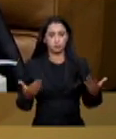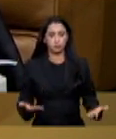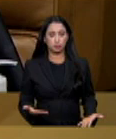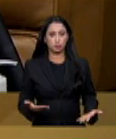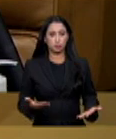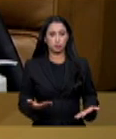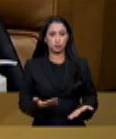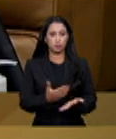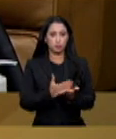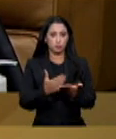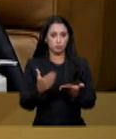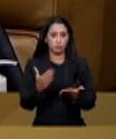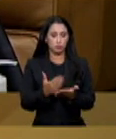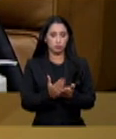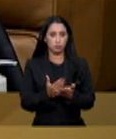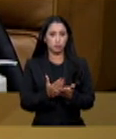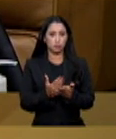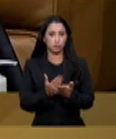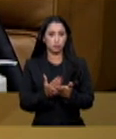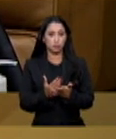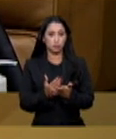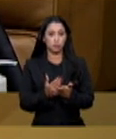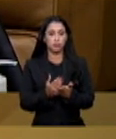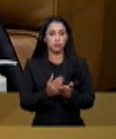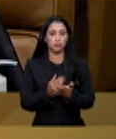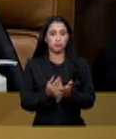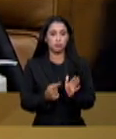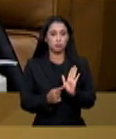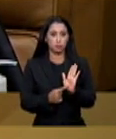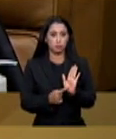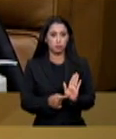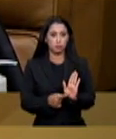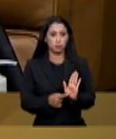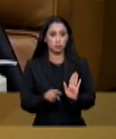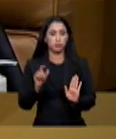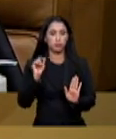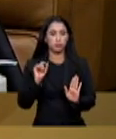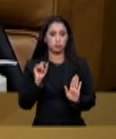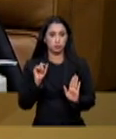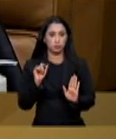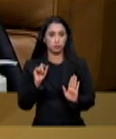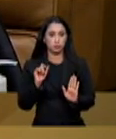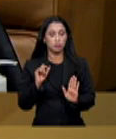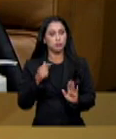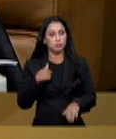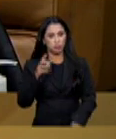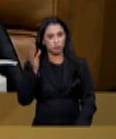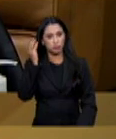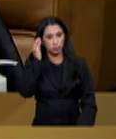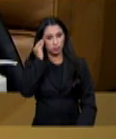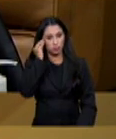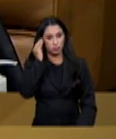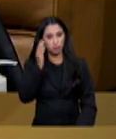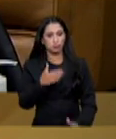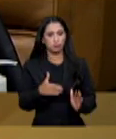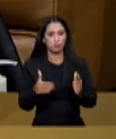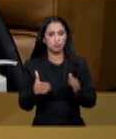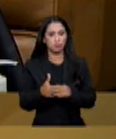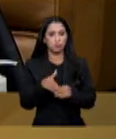nas premissas desses pressupostos, Sua Excelência leva em conta, e aqui creio que todos os